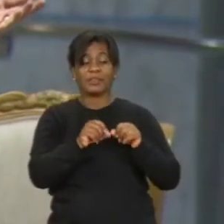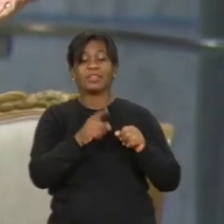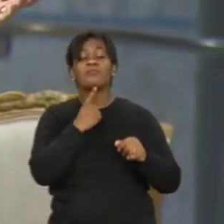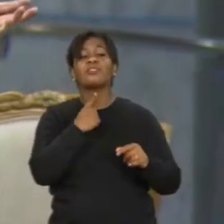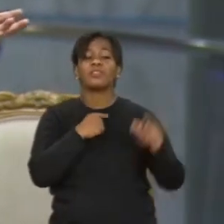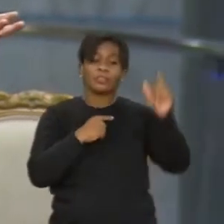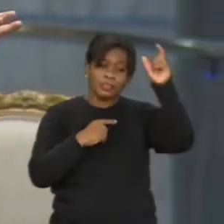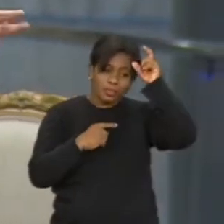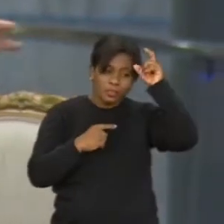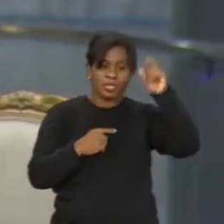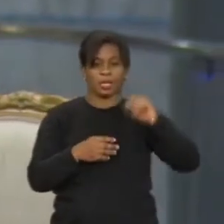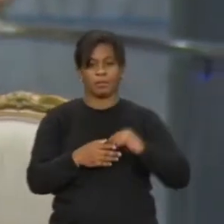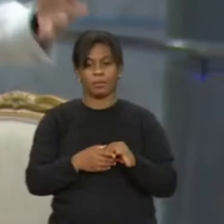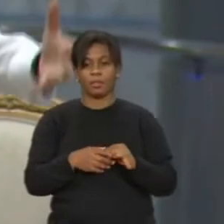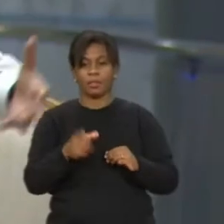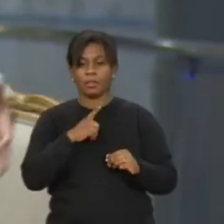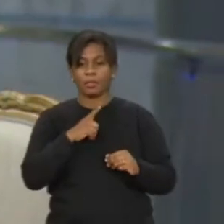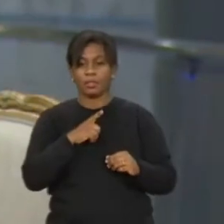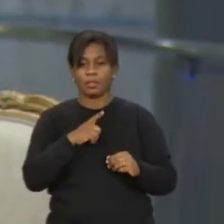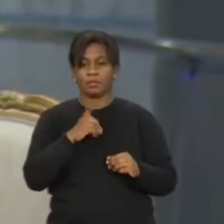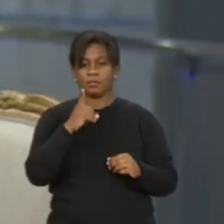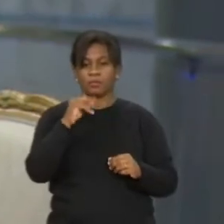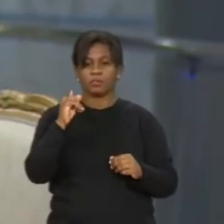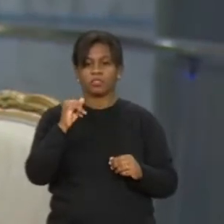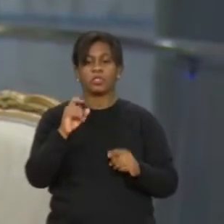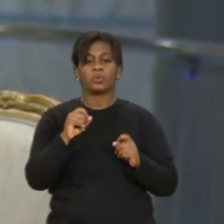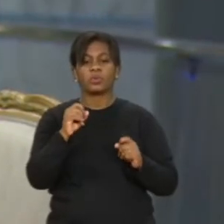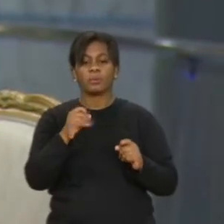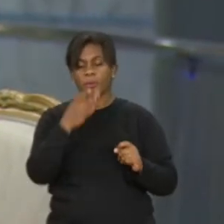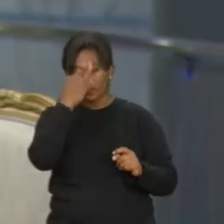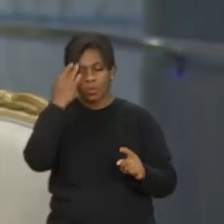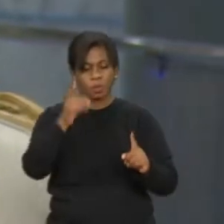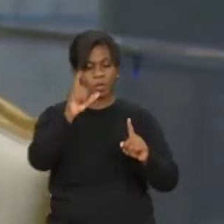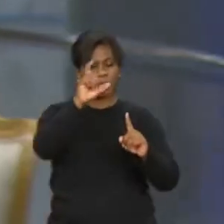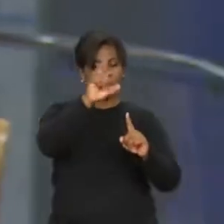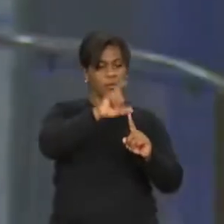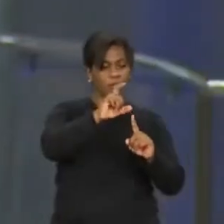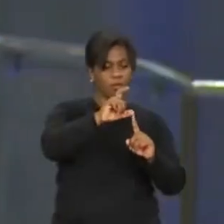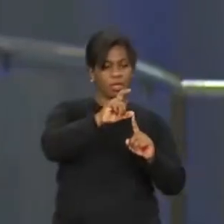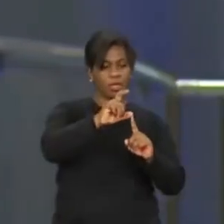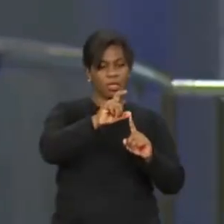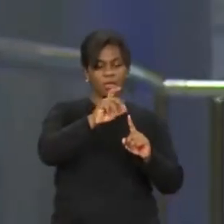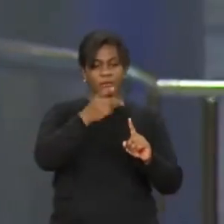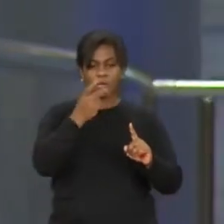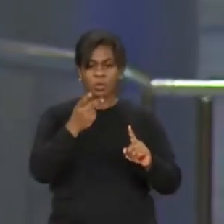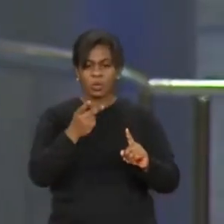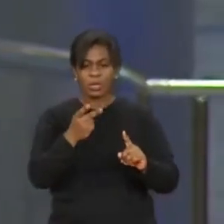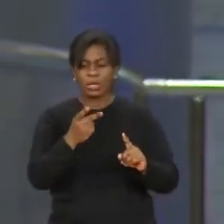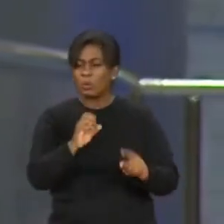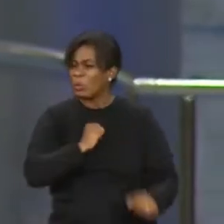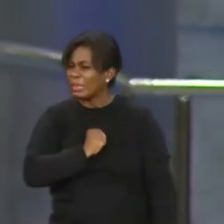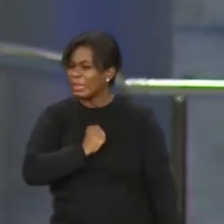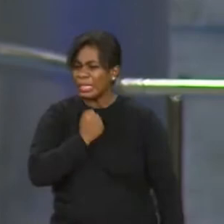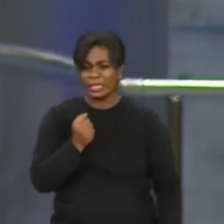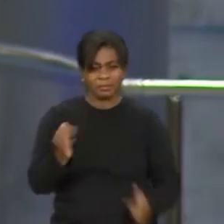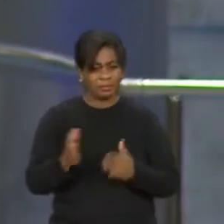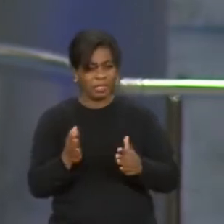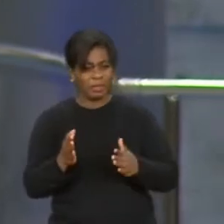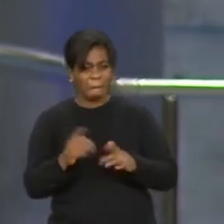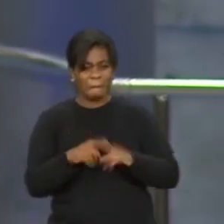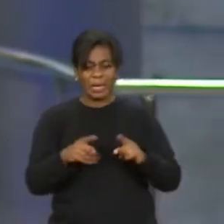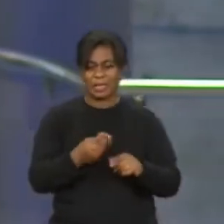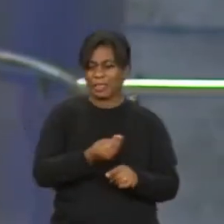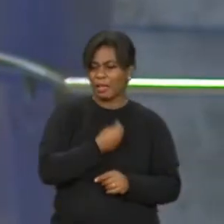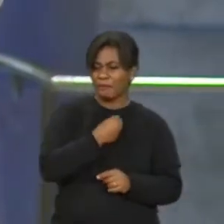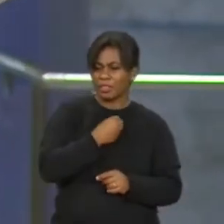e o diabo falou assim, ó, eu odeio essa época, mas na vida de alguns eu me alegro. O que é que ele está dizendo?